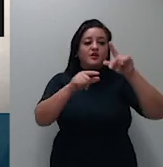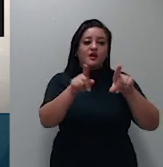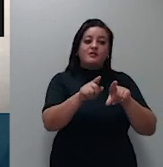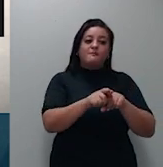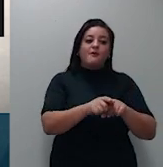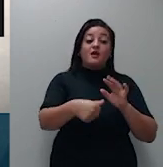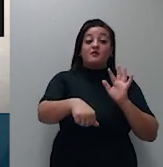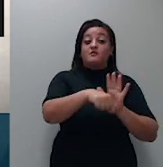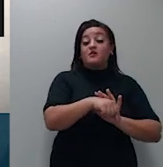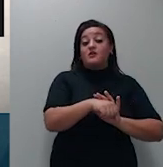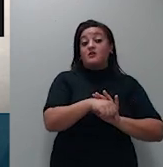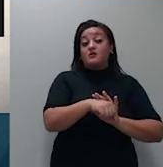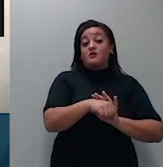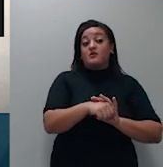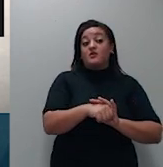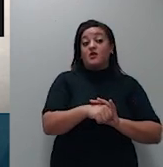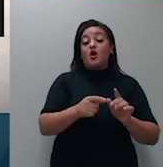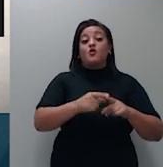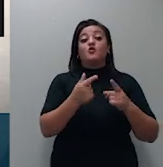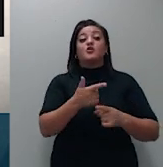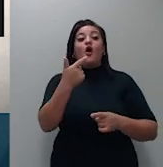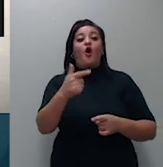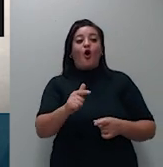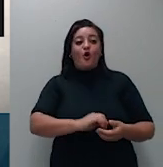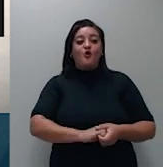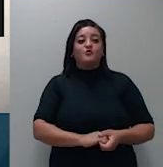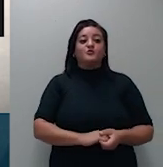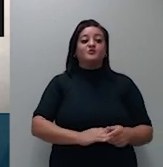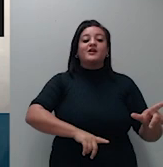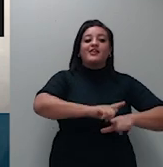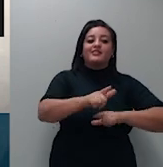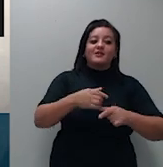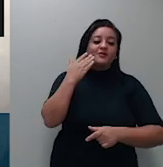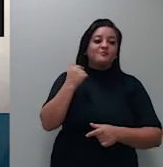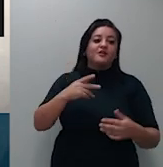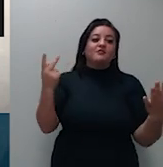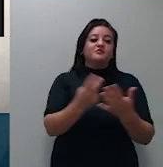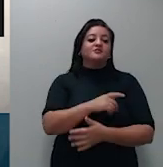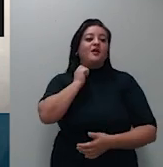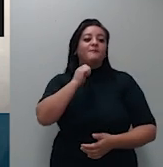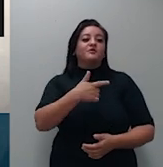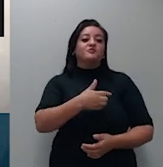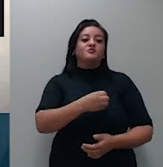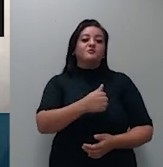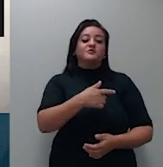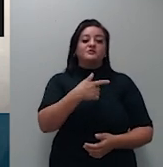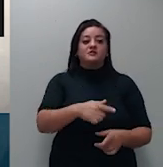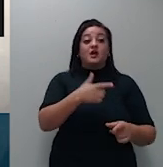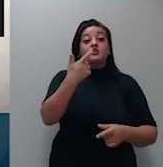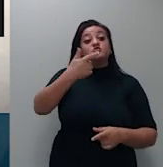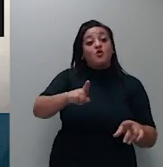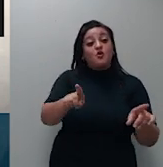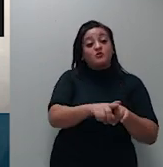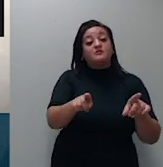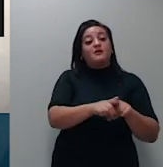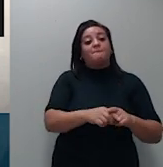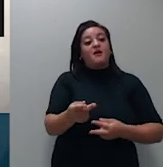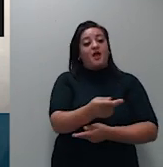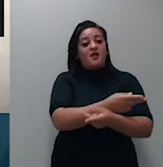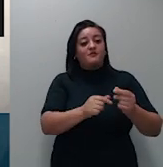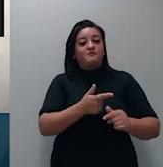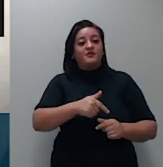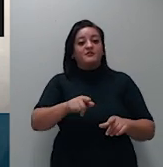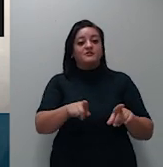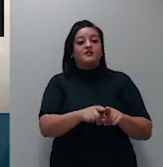conta outros transferências bancárias ocorridas no mês de abril 17 de outras Cotias repassados a terceiros